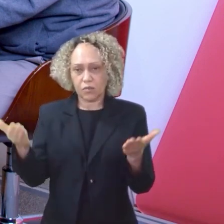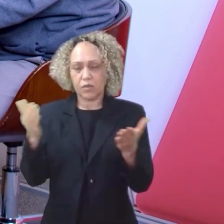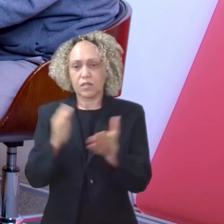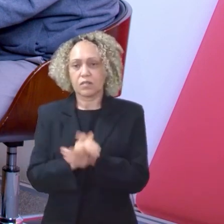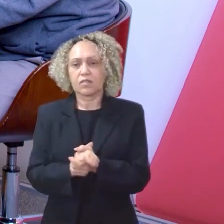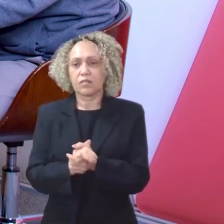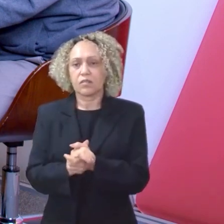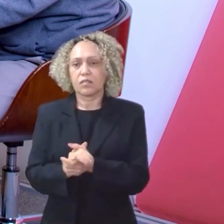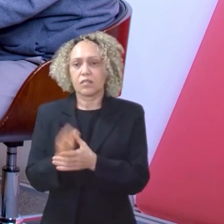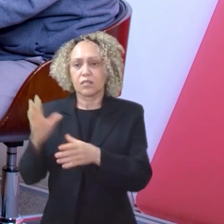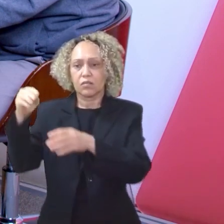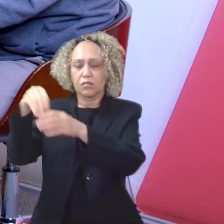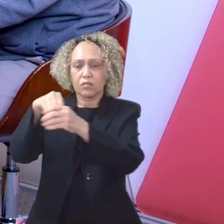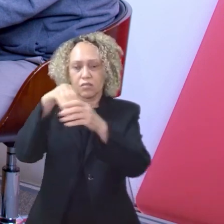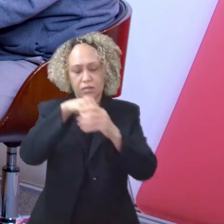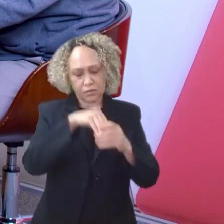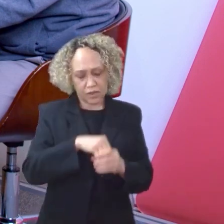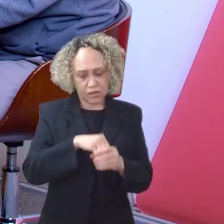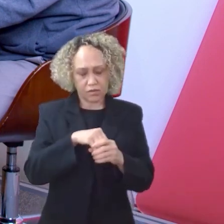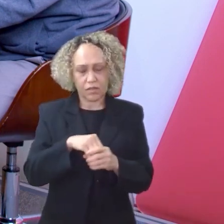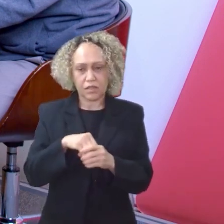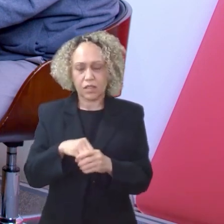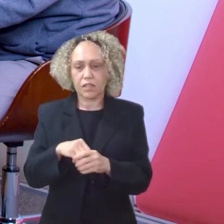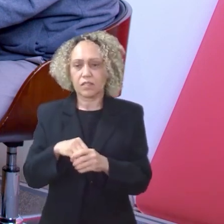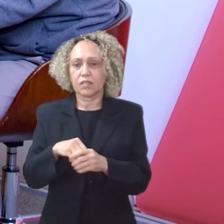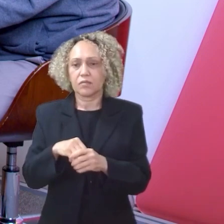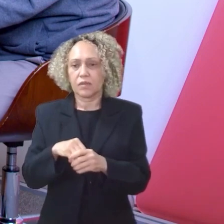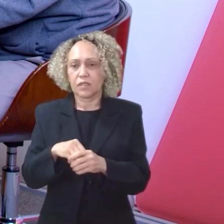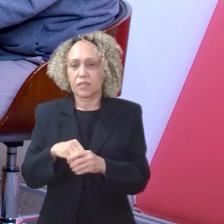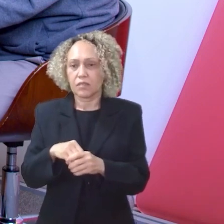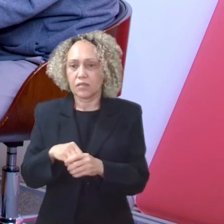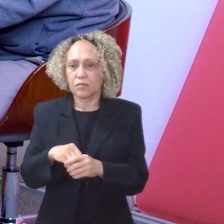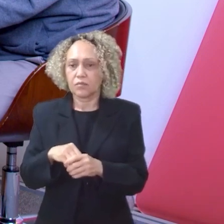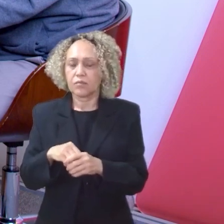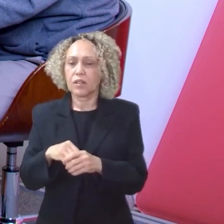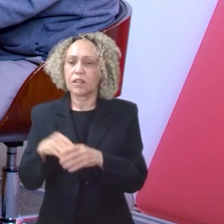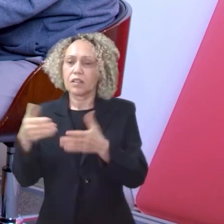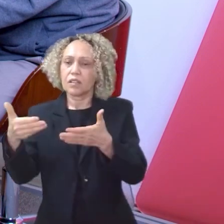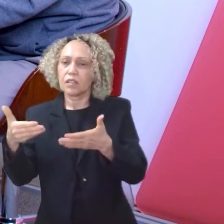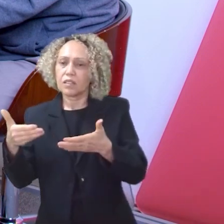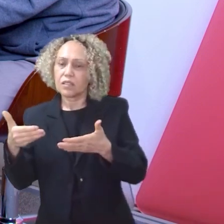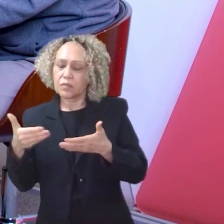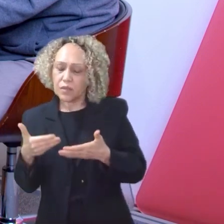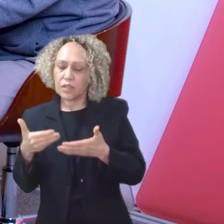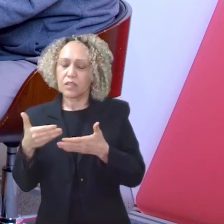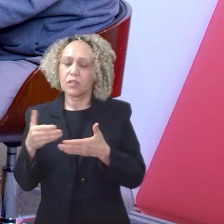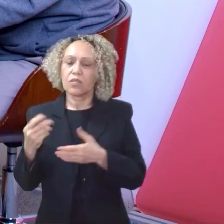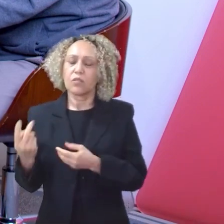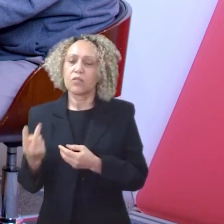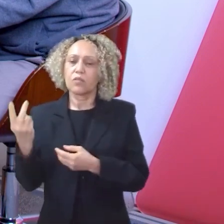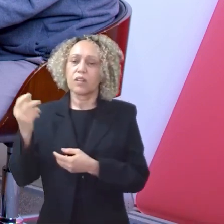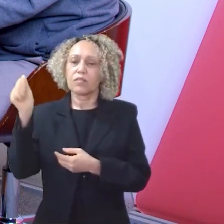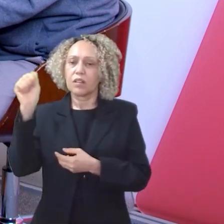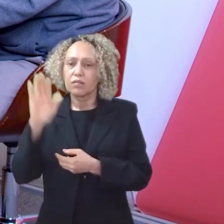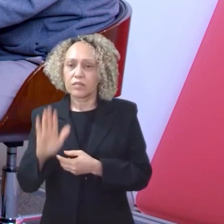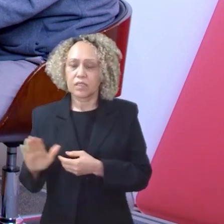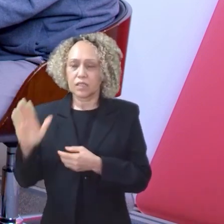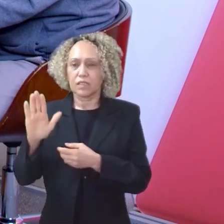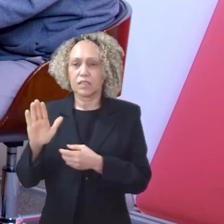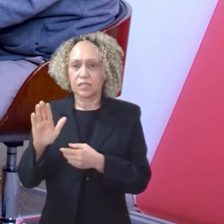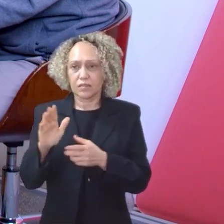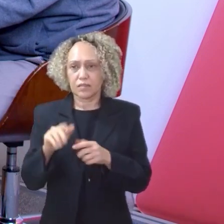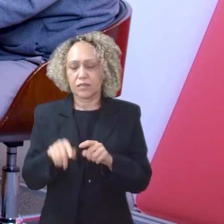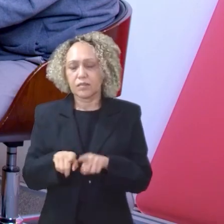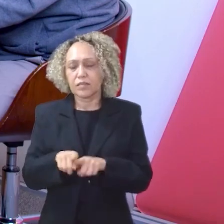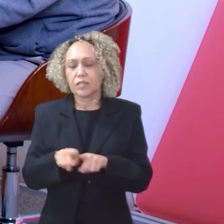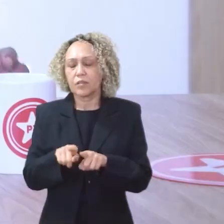a Palmares na agilidade das certidões, colocamos a Palmares para receber embaixadores africanos e a